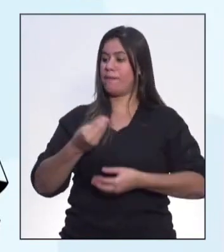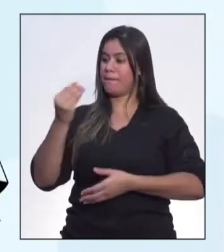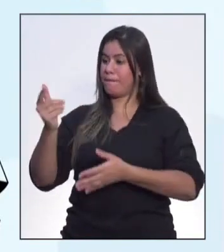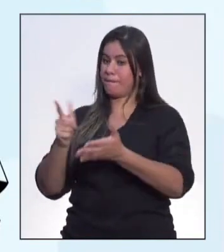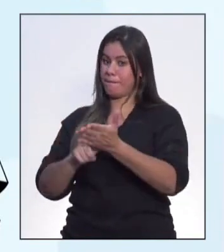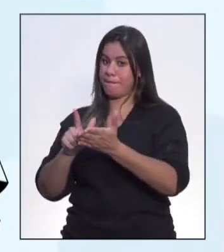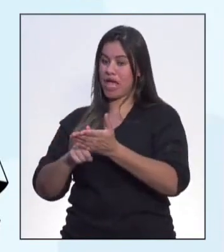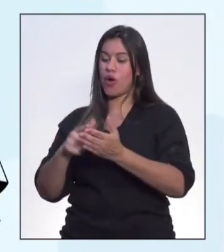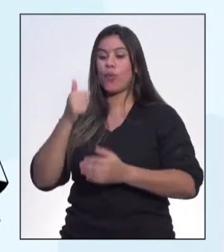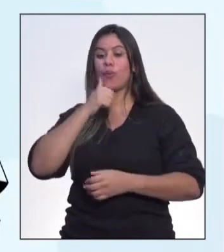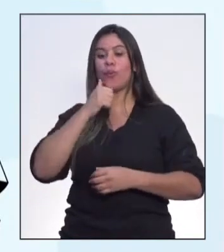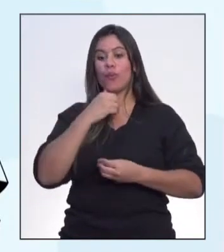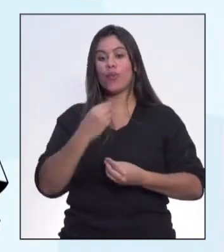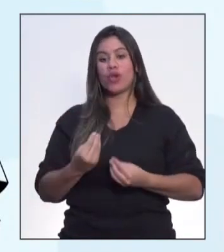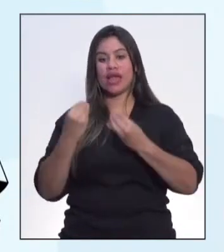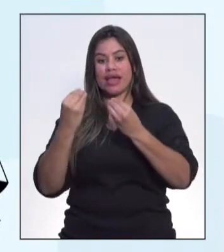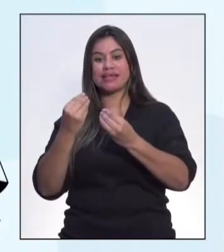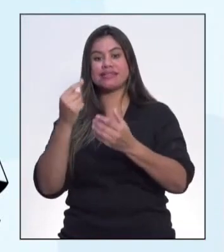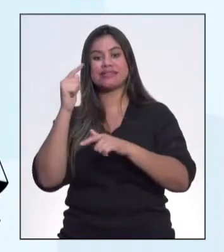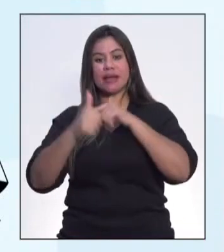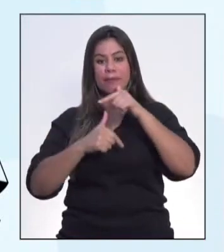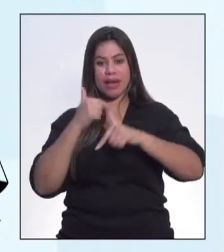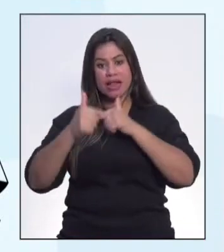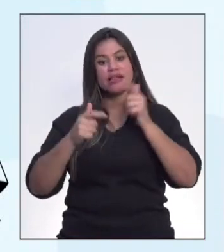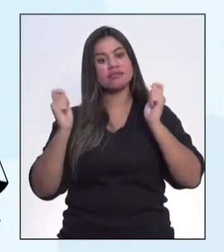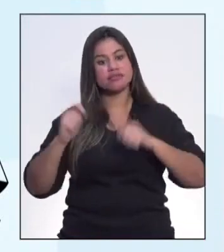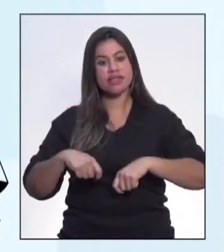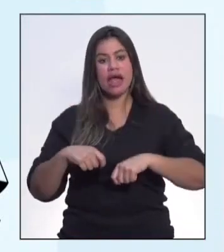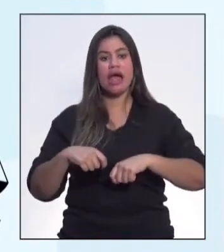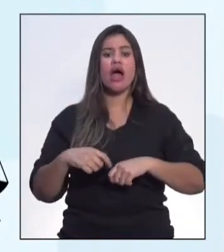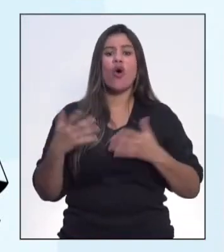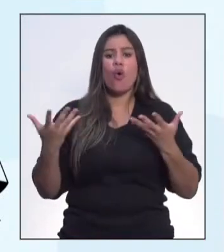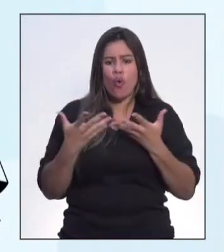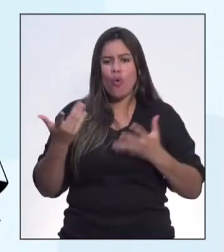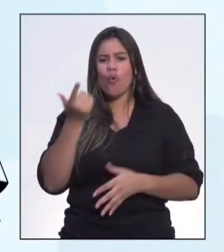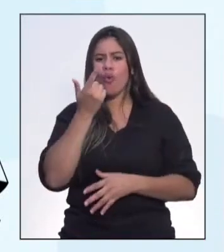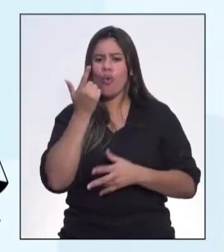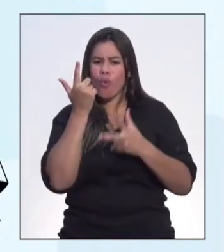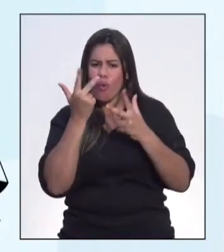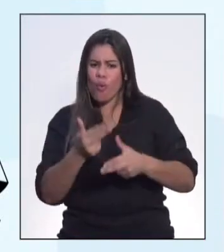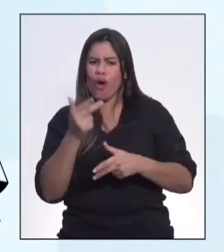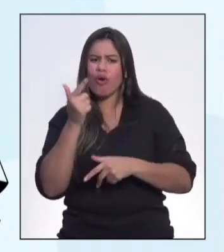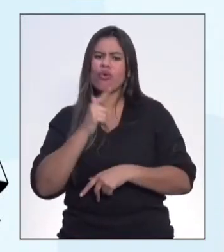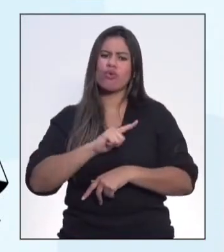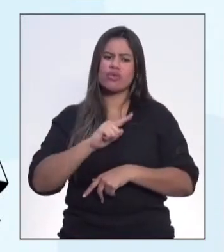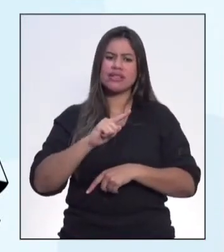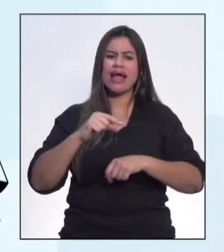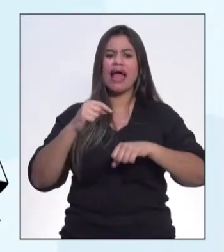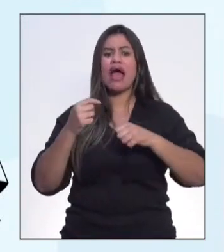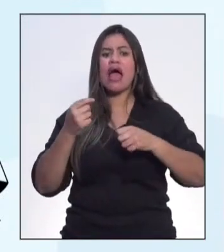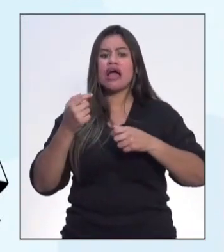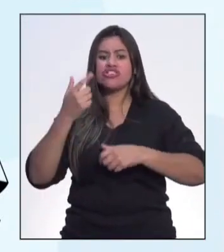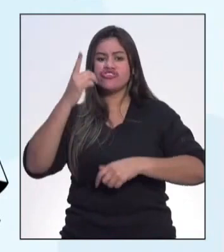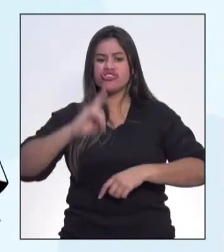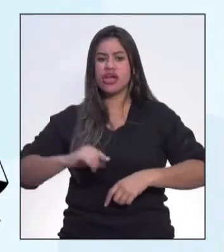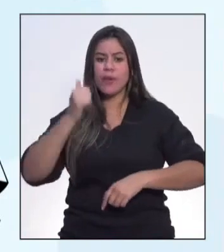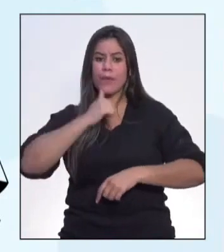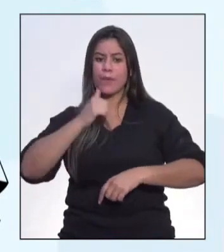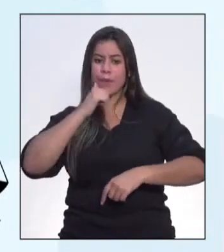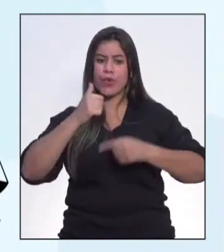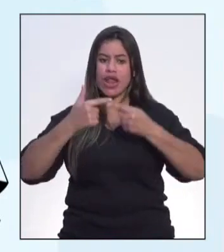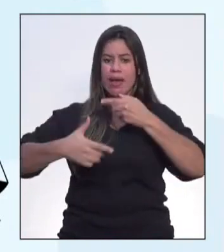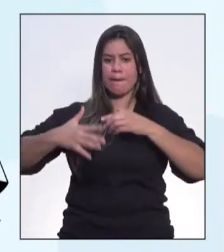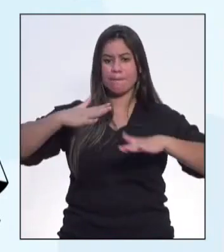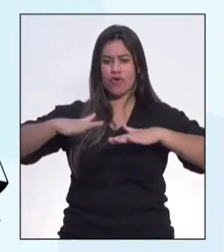repetem? Será que a conquista dos direitos das mulheres tem relação com o movimento feminista? 2 minutinhos para vocês